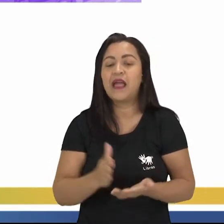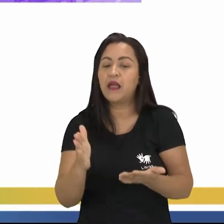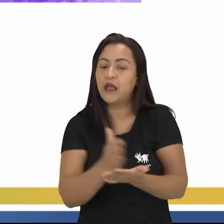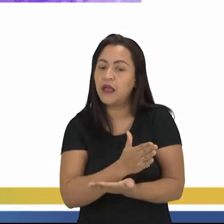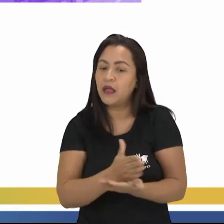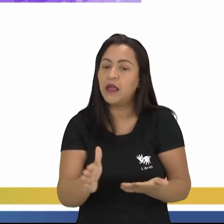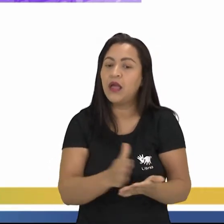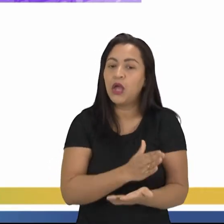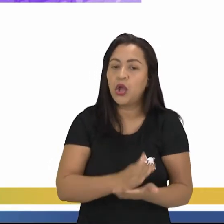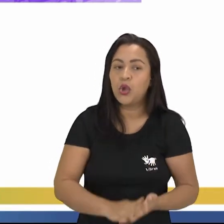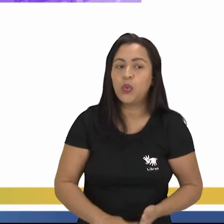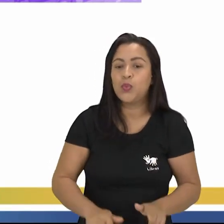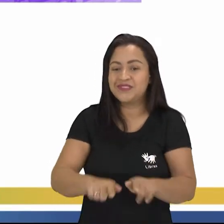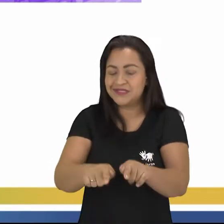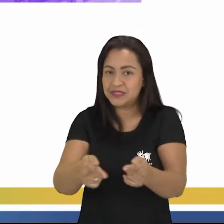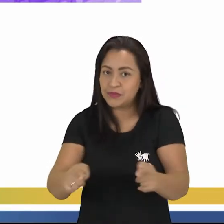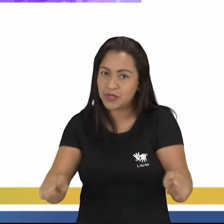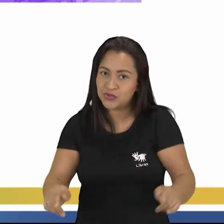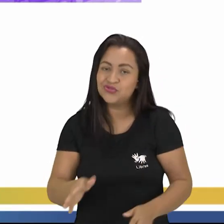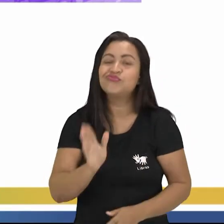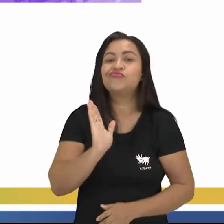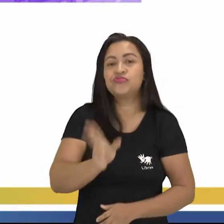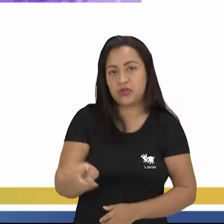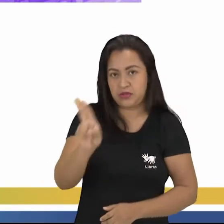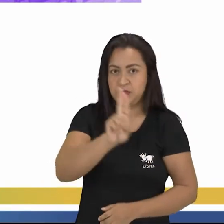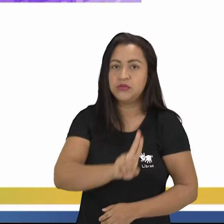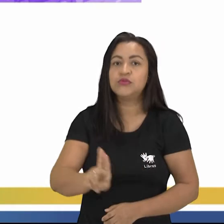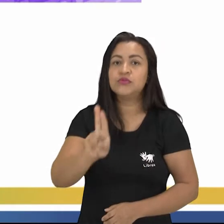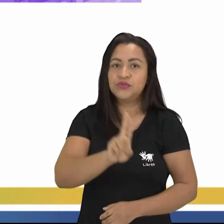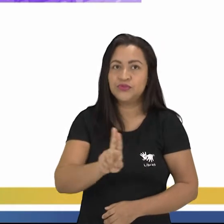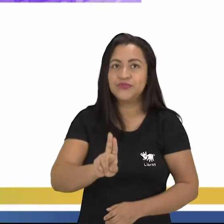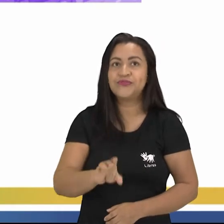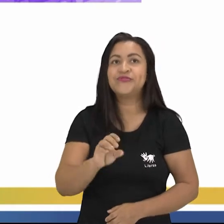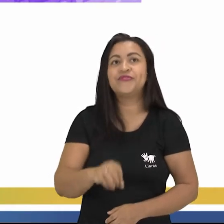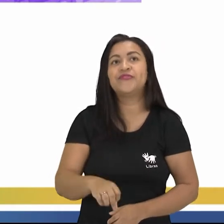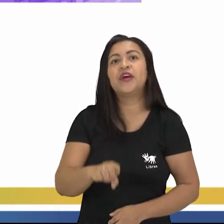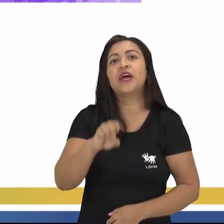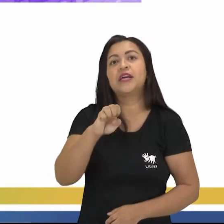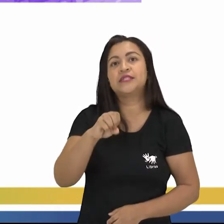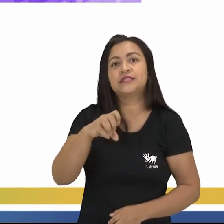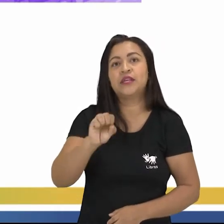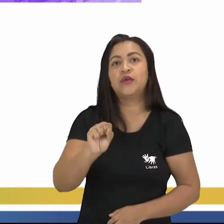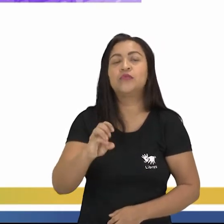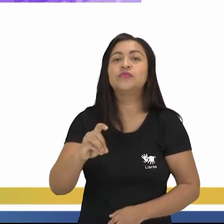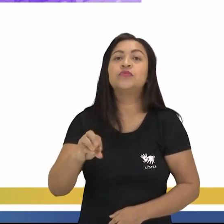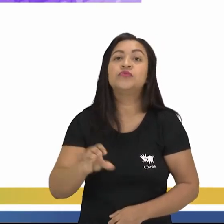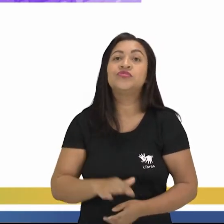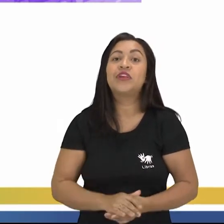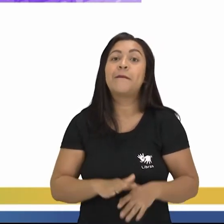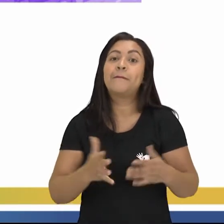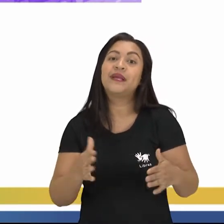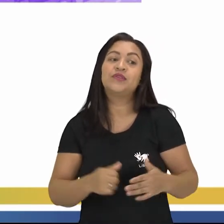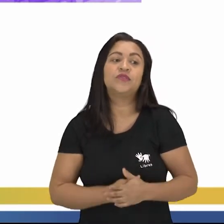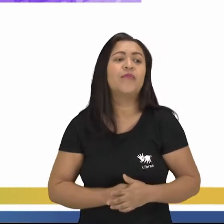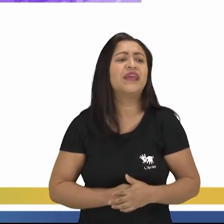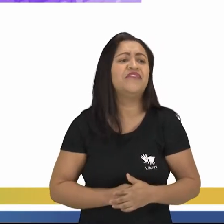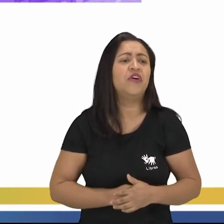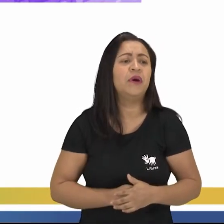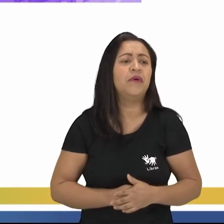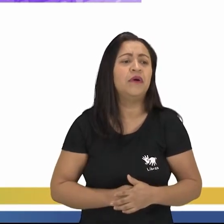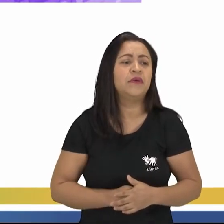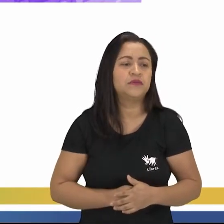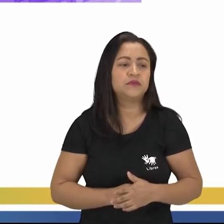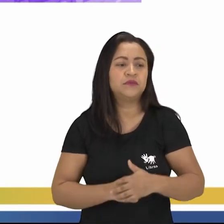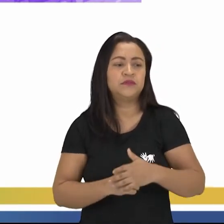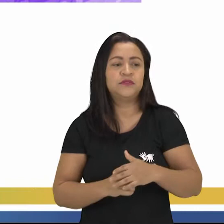aceitam was na formação da second conditional, mas é a forma informal de se falar I was. So, if I